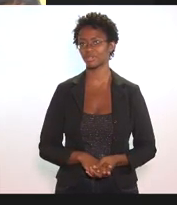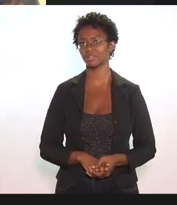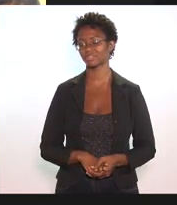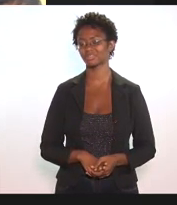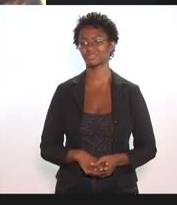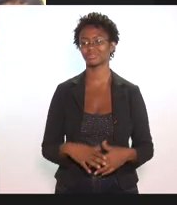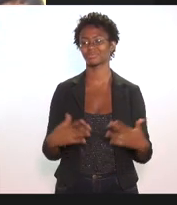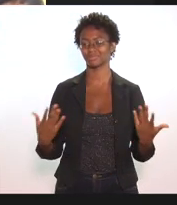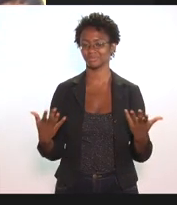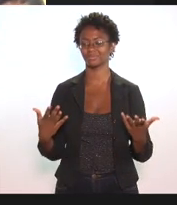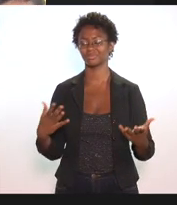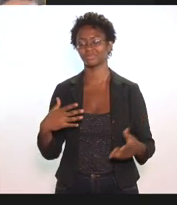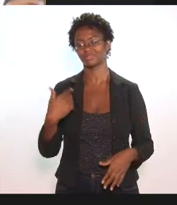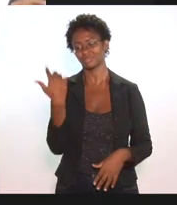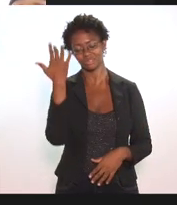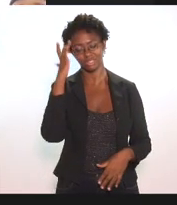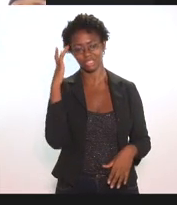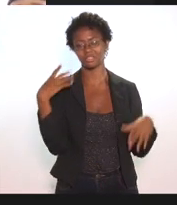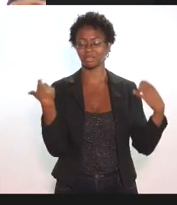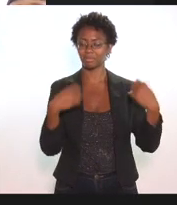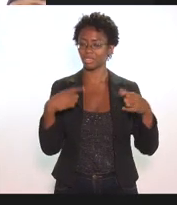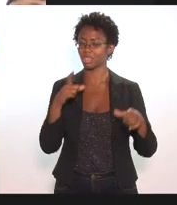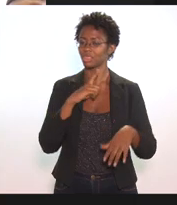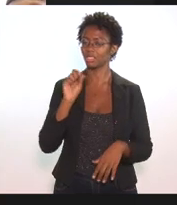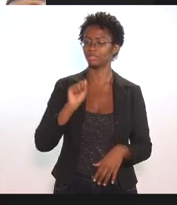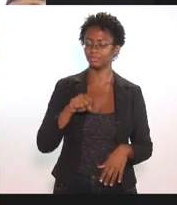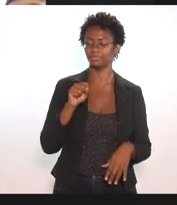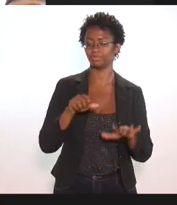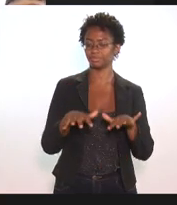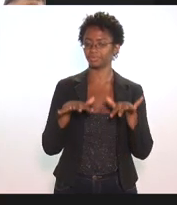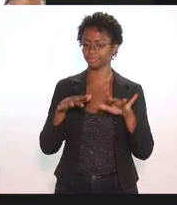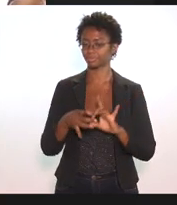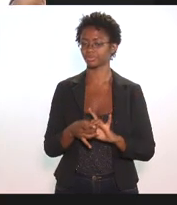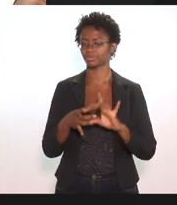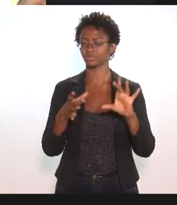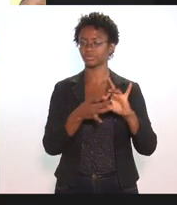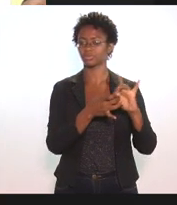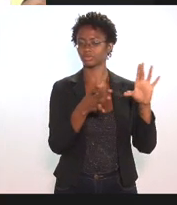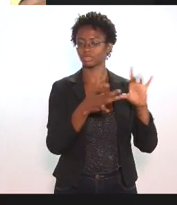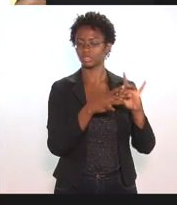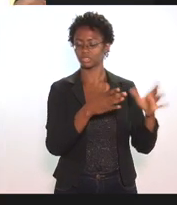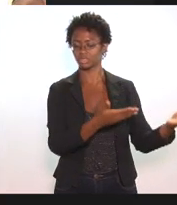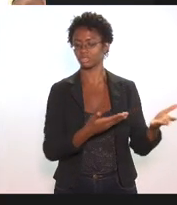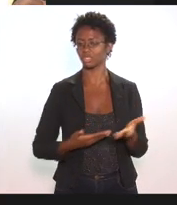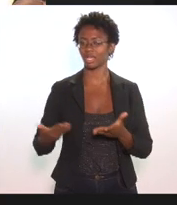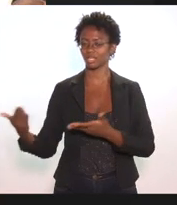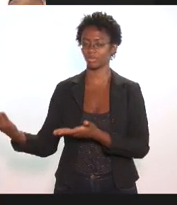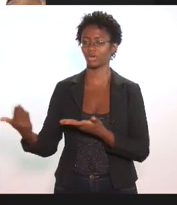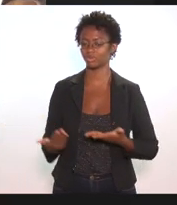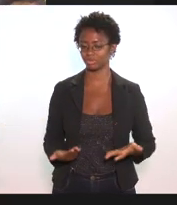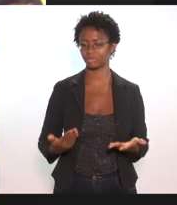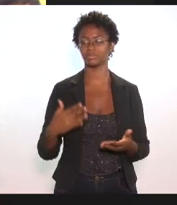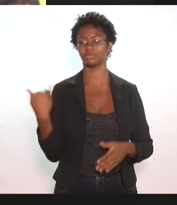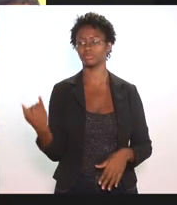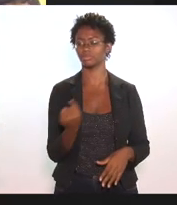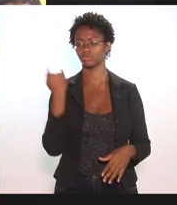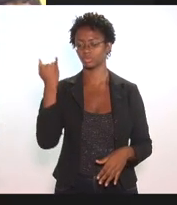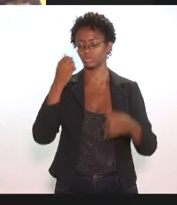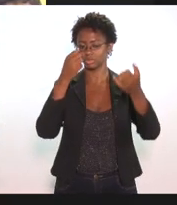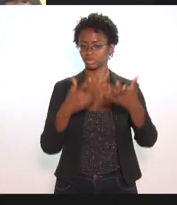por mais tempo, eu acho que tem que se ter, sim, uma audiência pública, onde nós podemos chamar atores importantes para dar essa